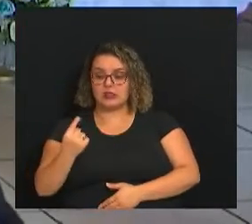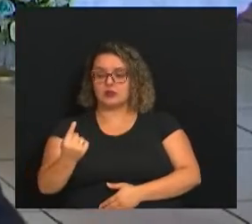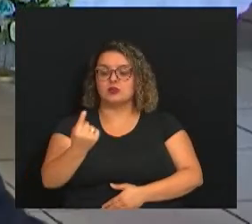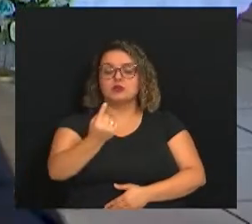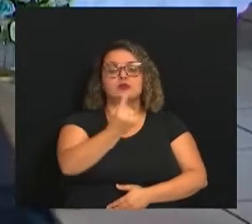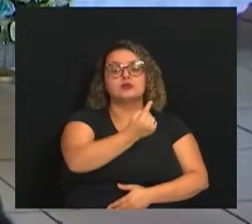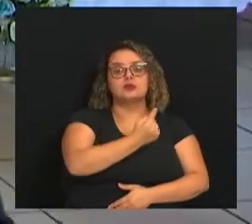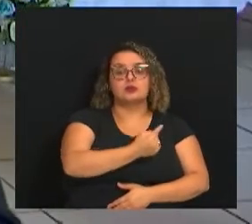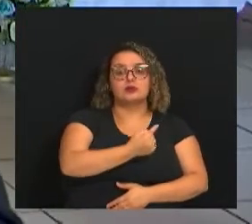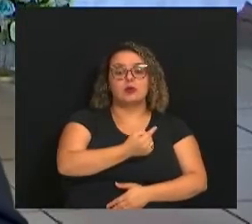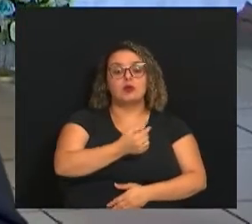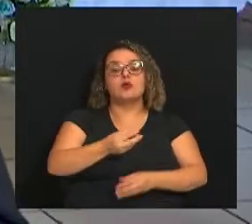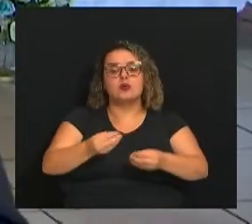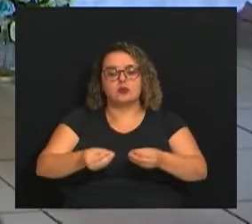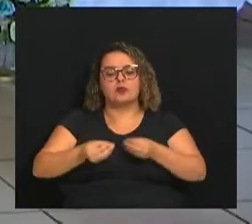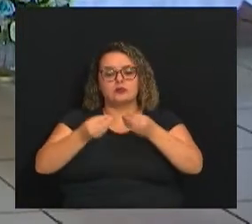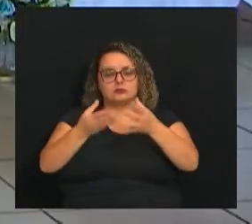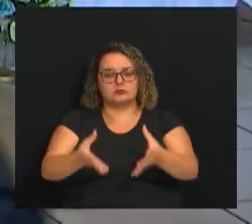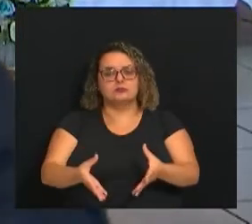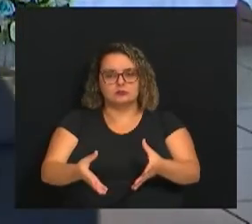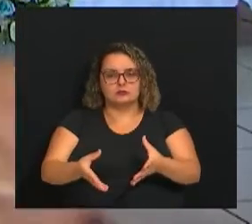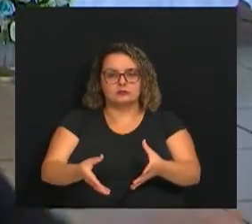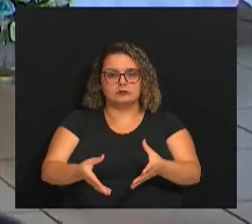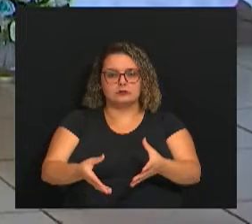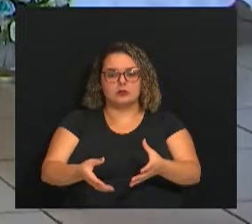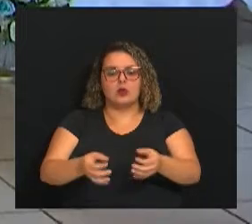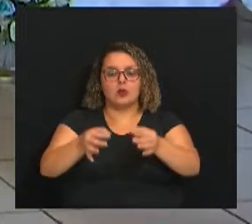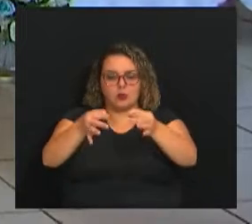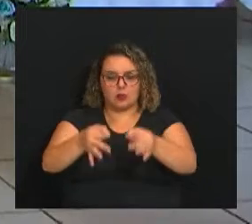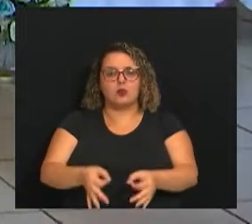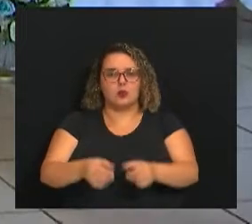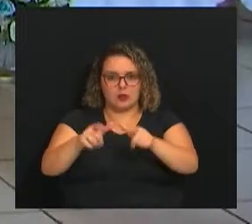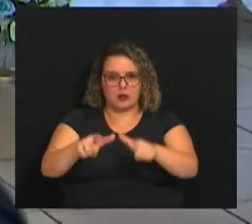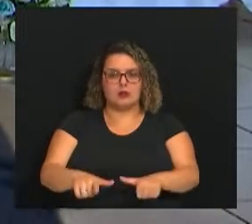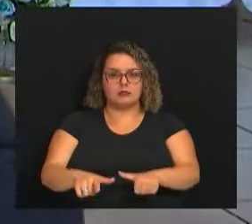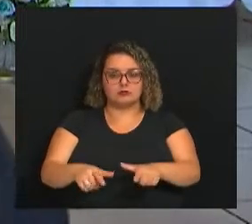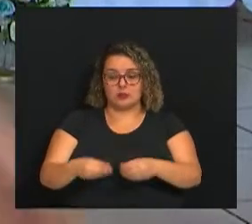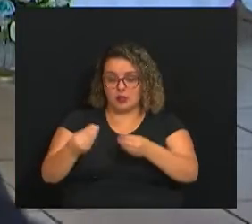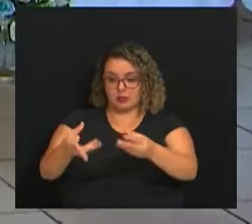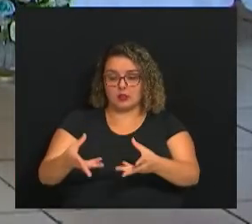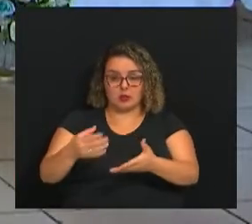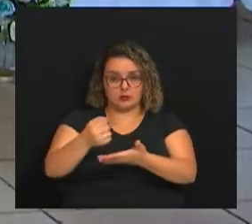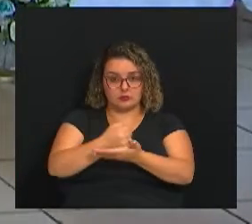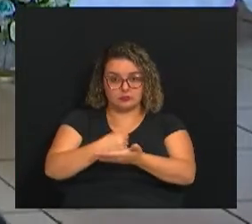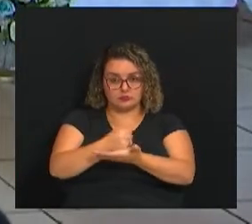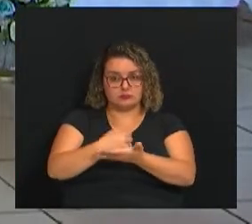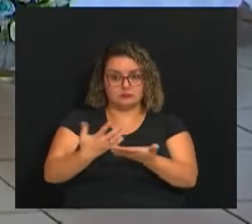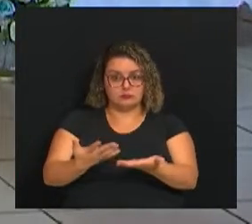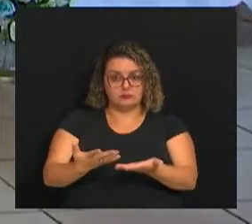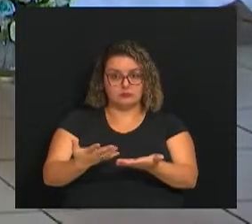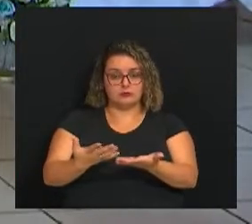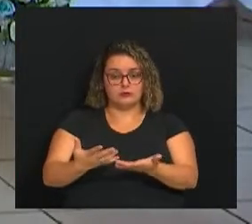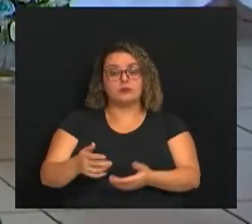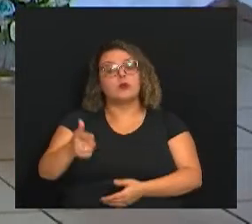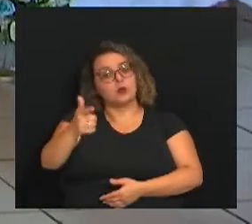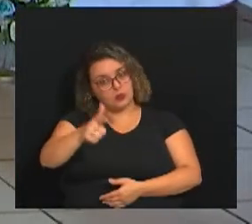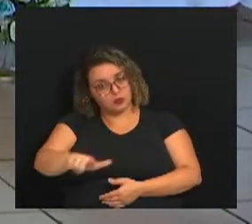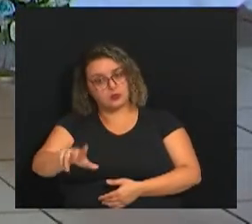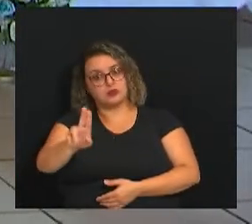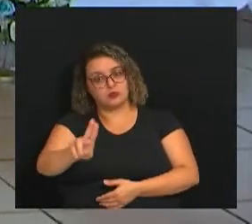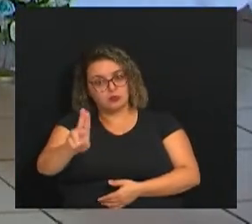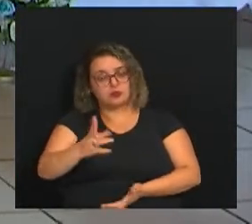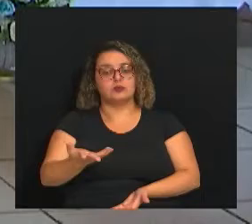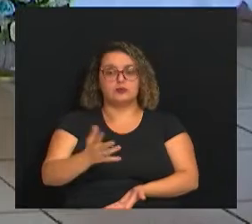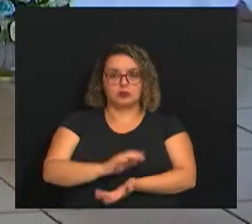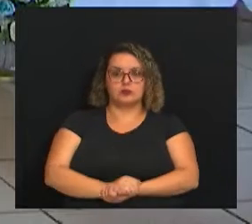esse descarte corretamente, não é um descarte, mas que entregue numa farmácia para que esse remédio seja utilizado. E aqueles